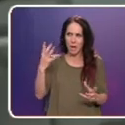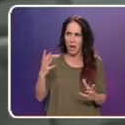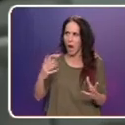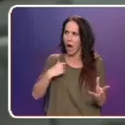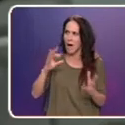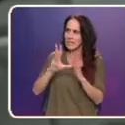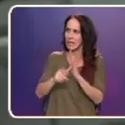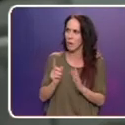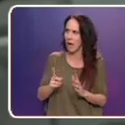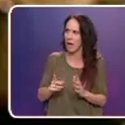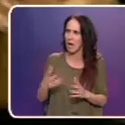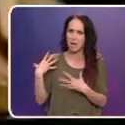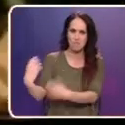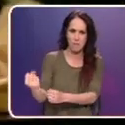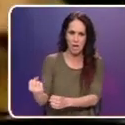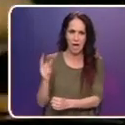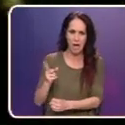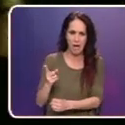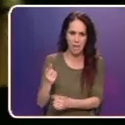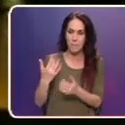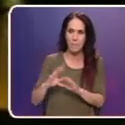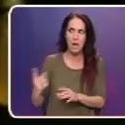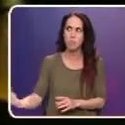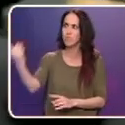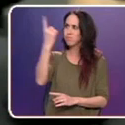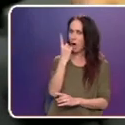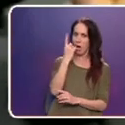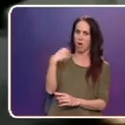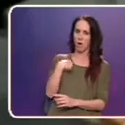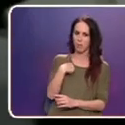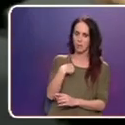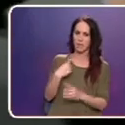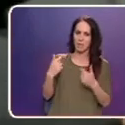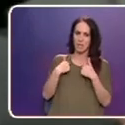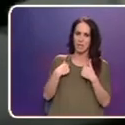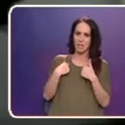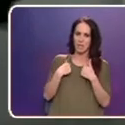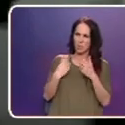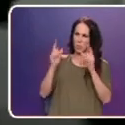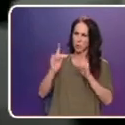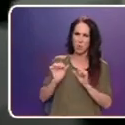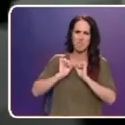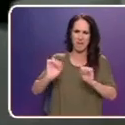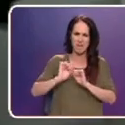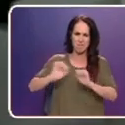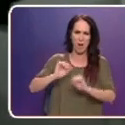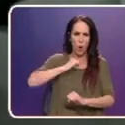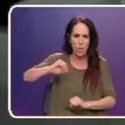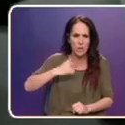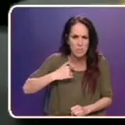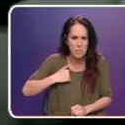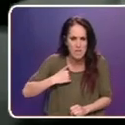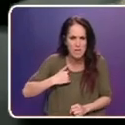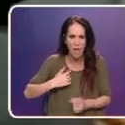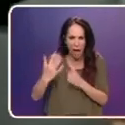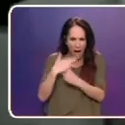assalto, é um arrastão. Só que ele veio para cima de mim e começou a me ofender, a me humilhar, falar